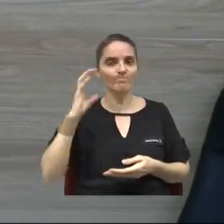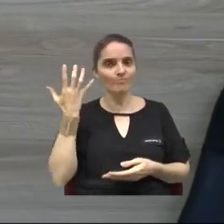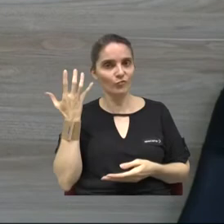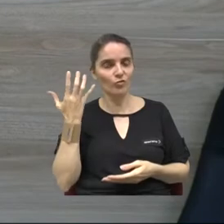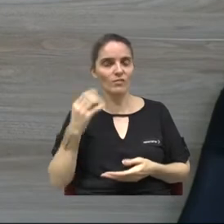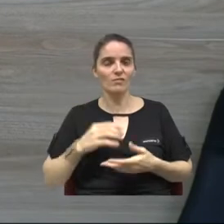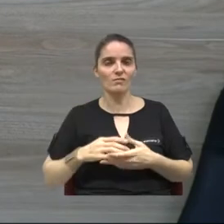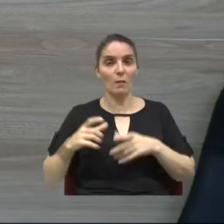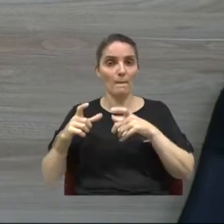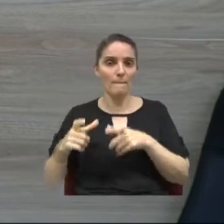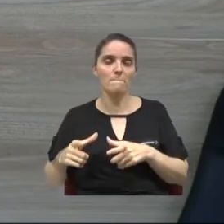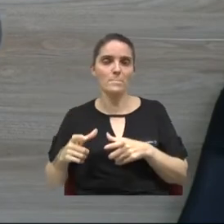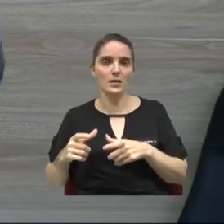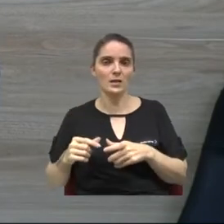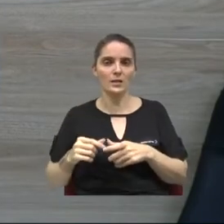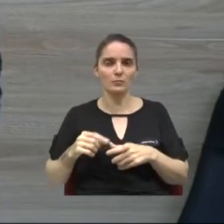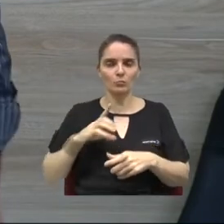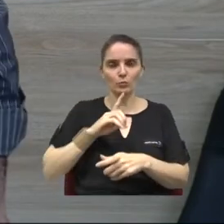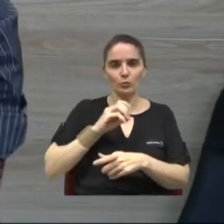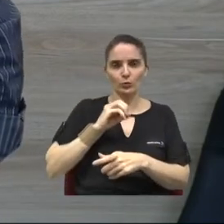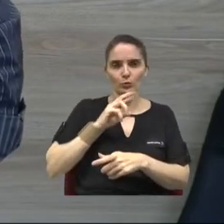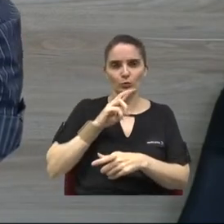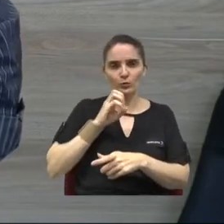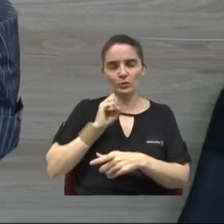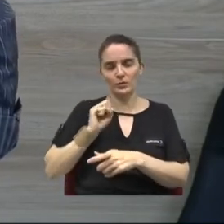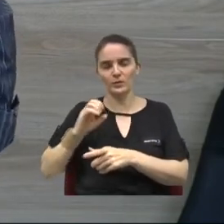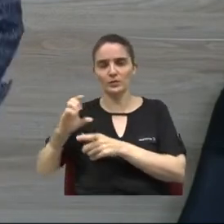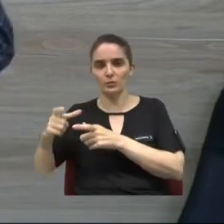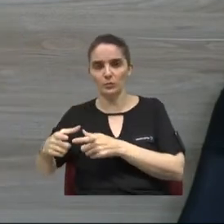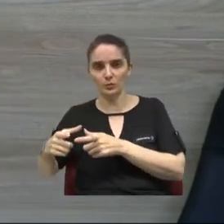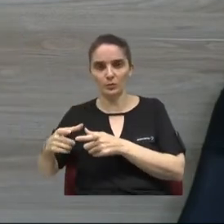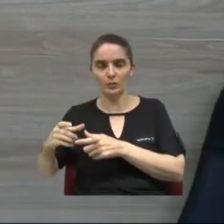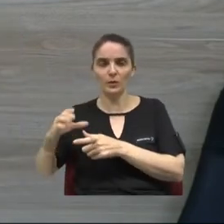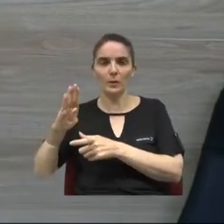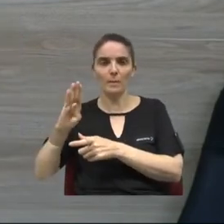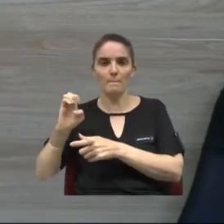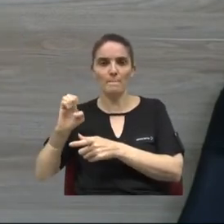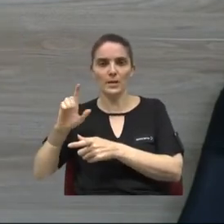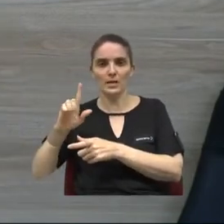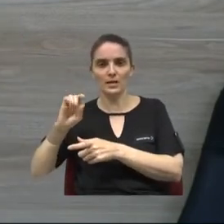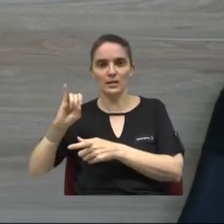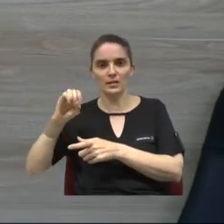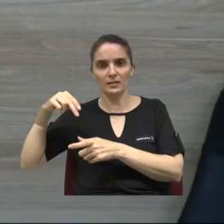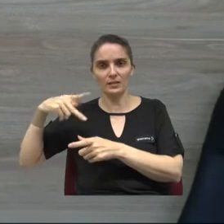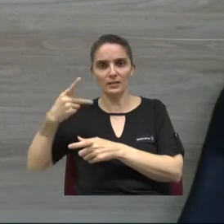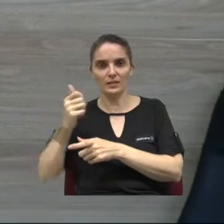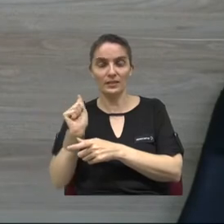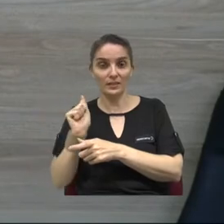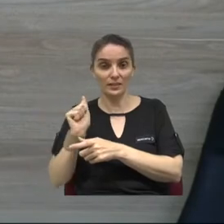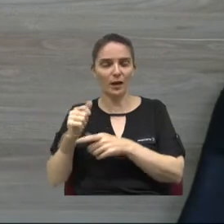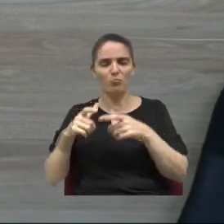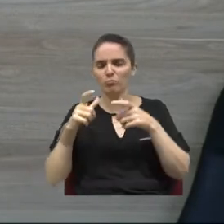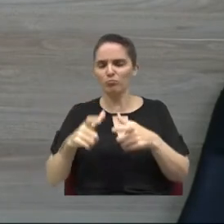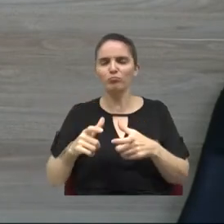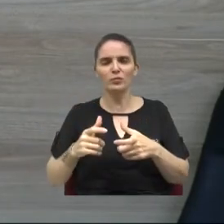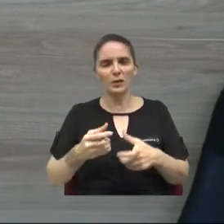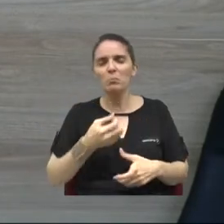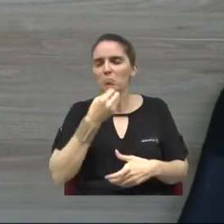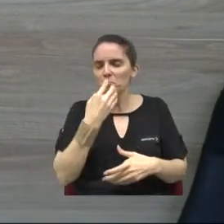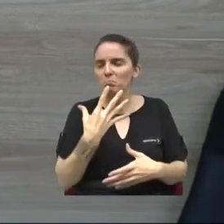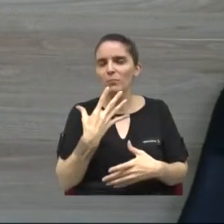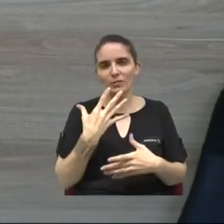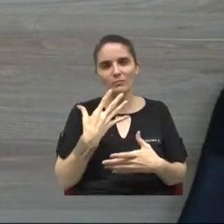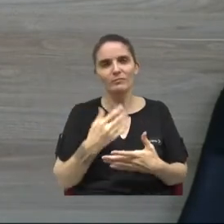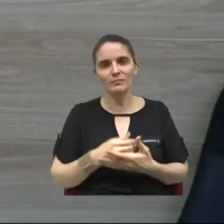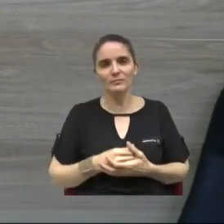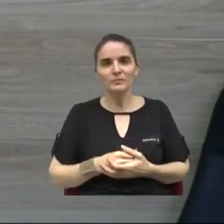Pedro, que pega ali Nossa Senhora das Dores, o Belinho Meto, uma área muito prazerosa, e ficou o